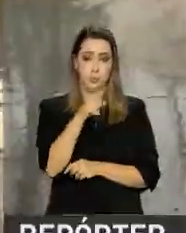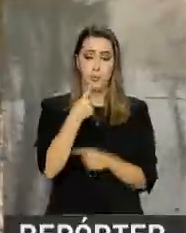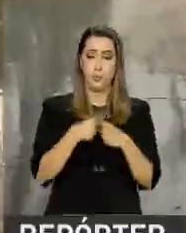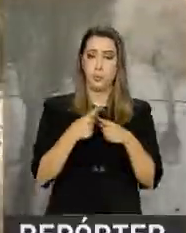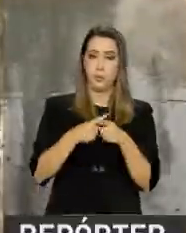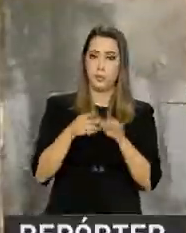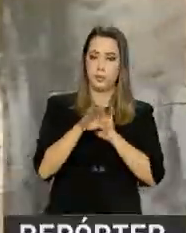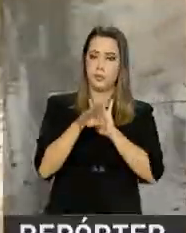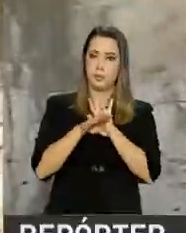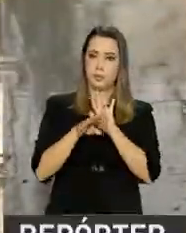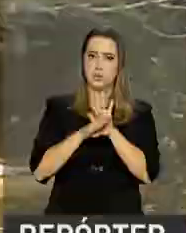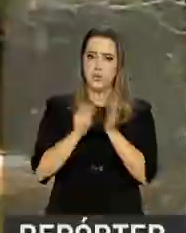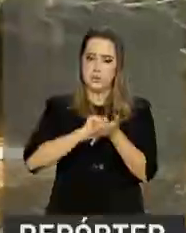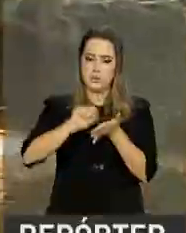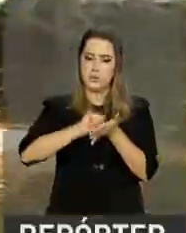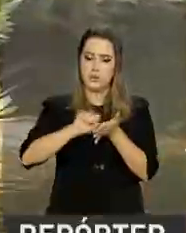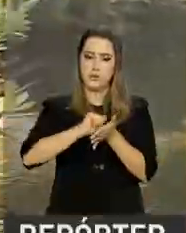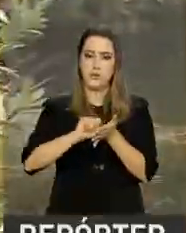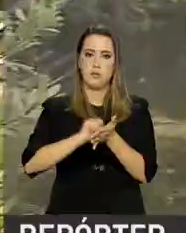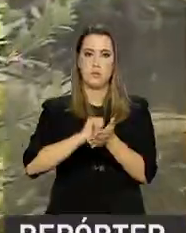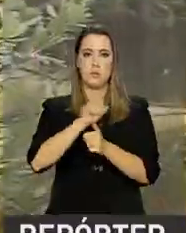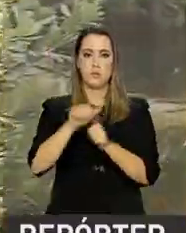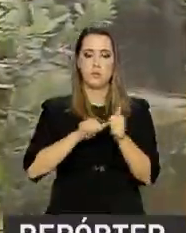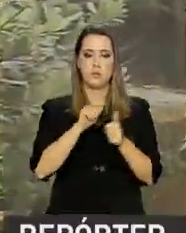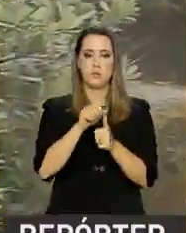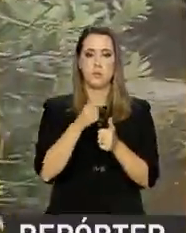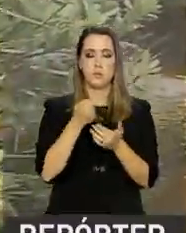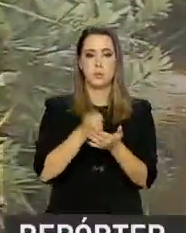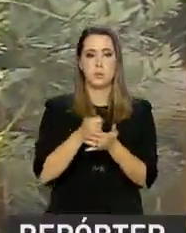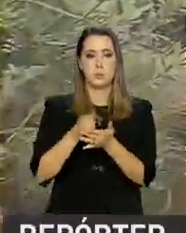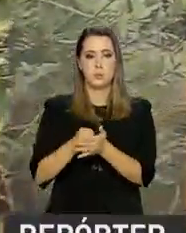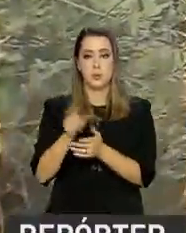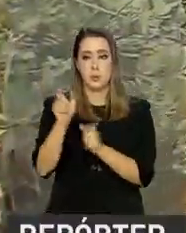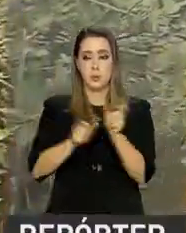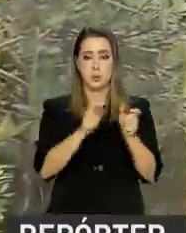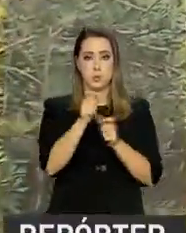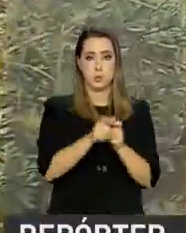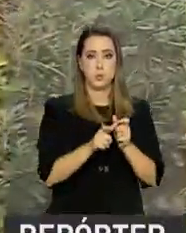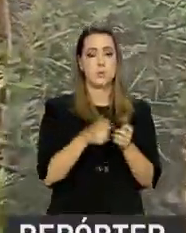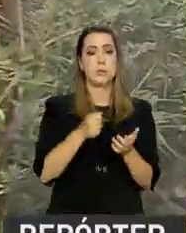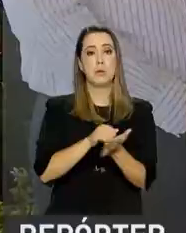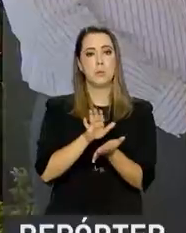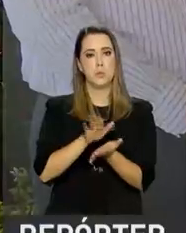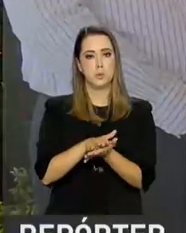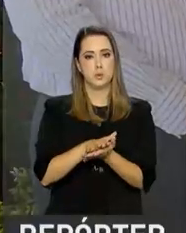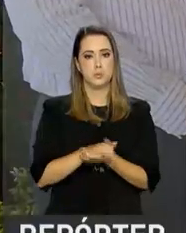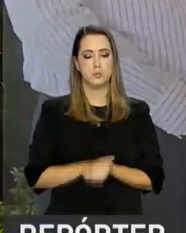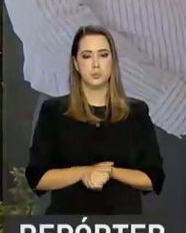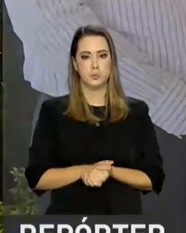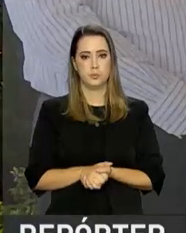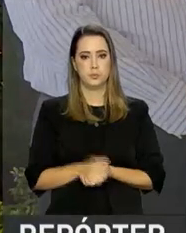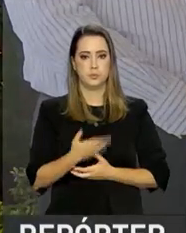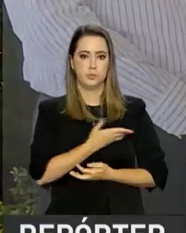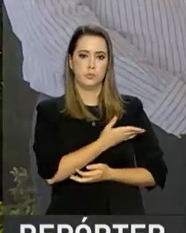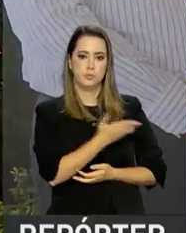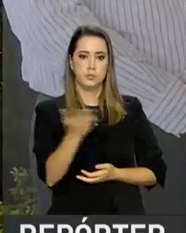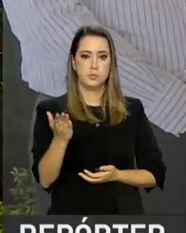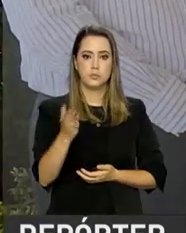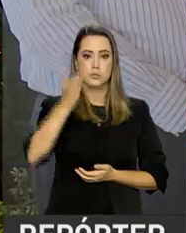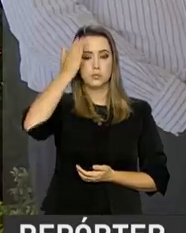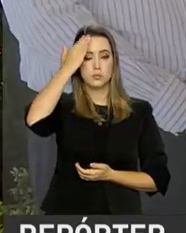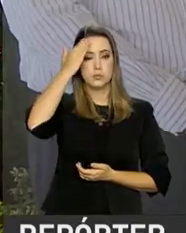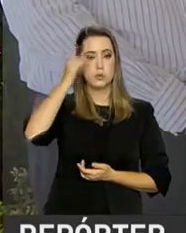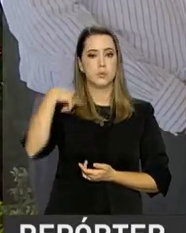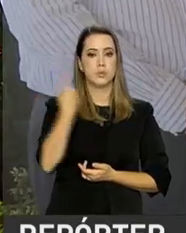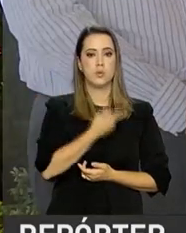projetos possam se inscrever para que sejam financiados por devedores de multas ambientais fechar bem que nós já cuidamos a